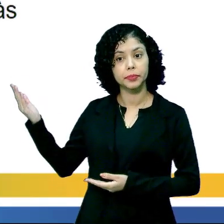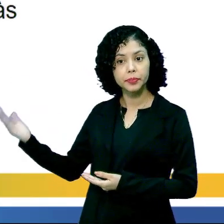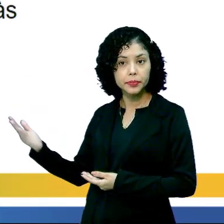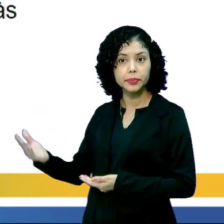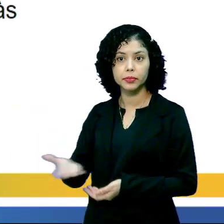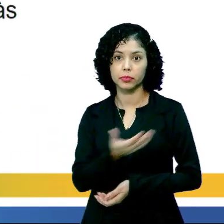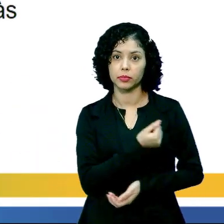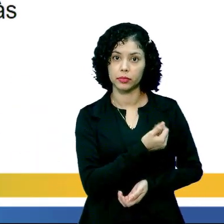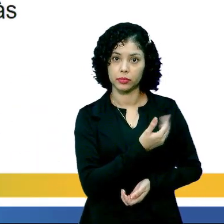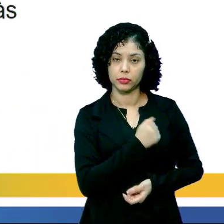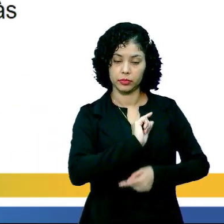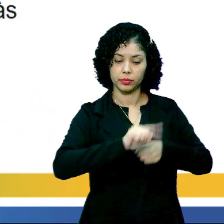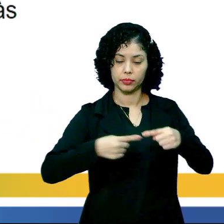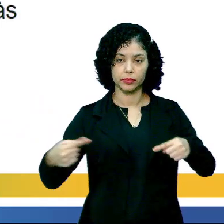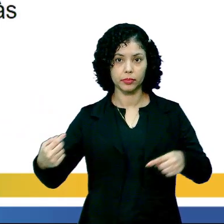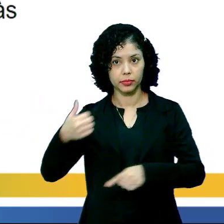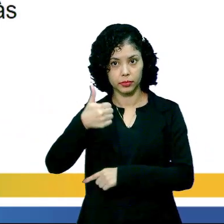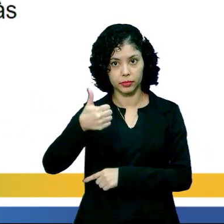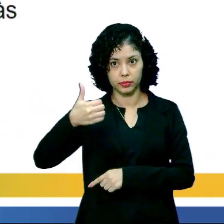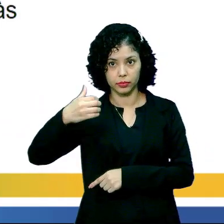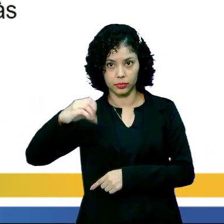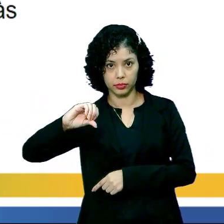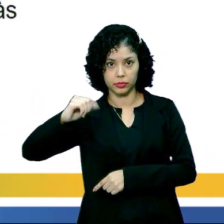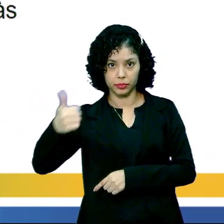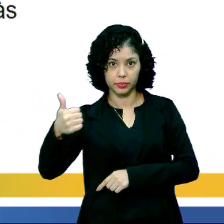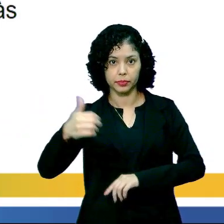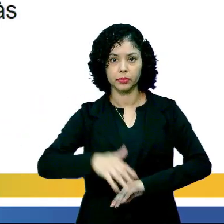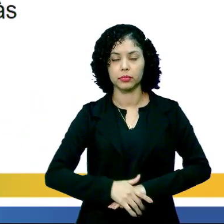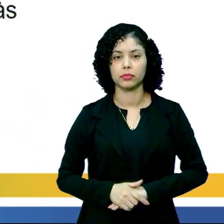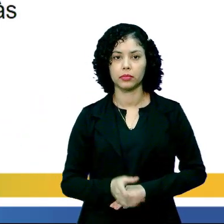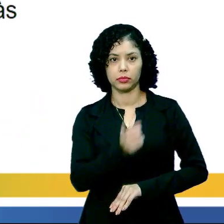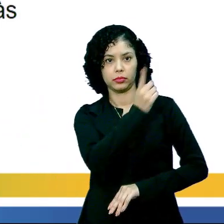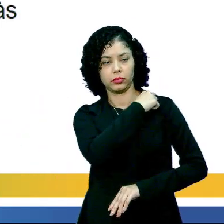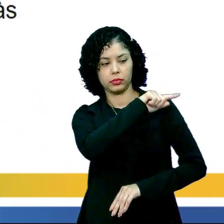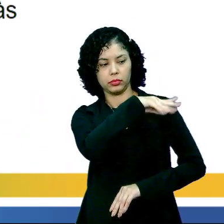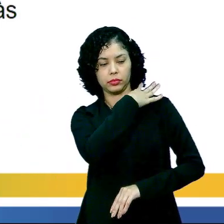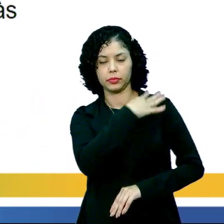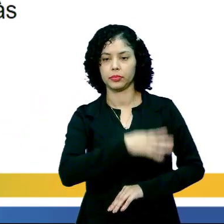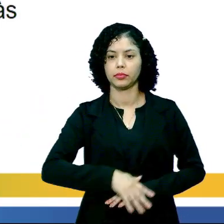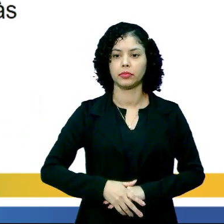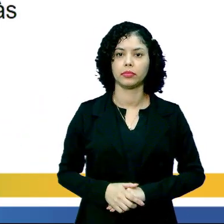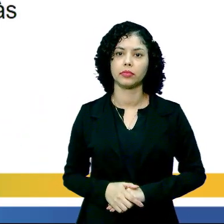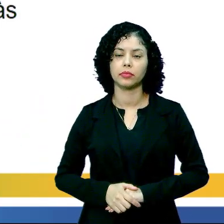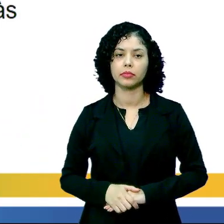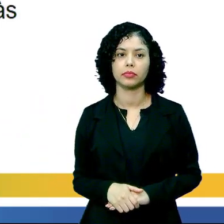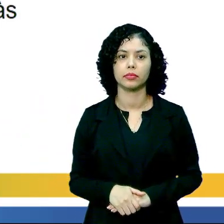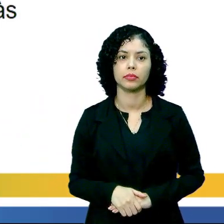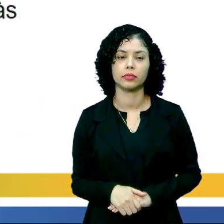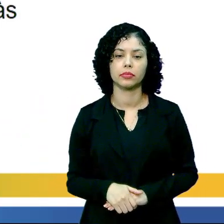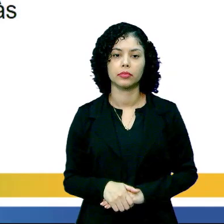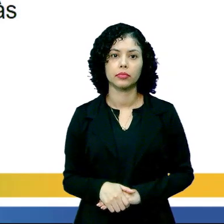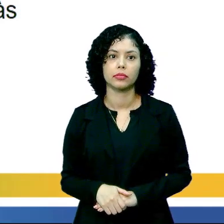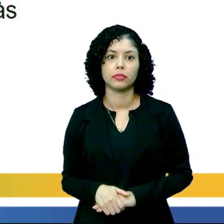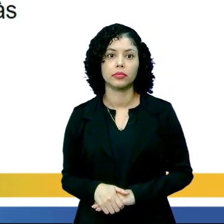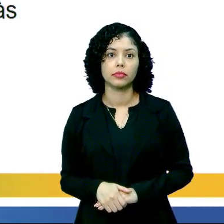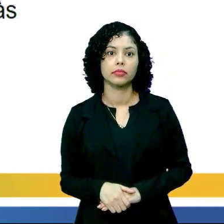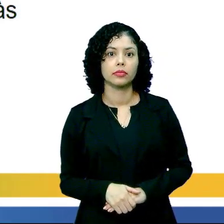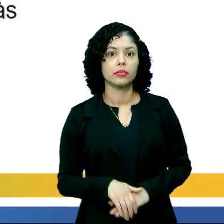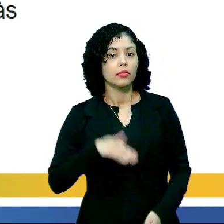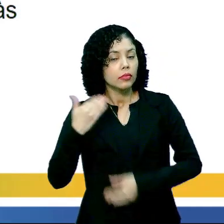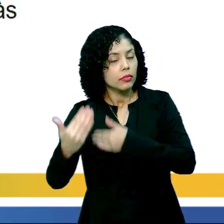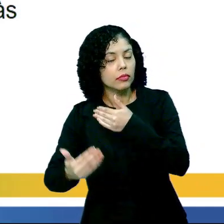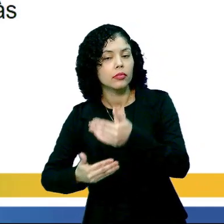número um Vocês conseguem encontrar no livro do ENEM um livro número 1 ela é a página 191 tá questão diz o seguinte